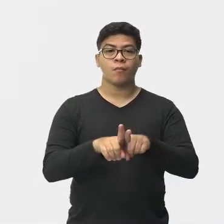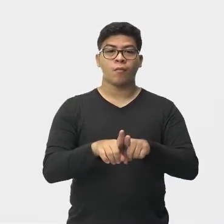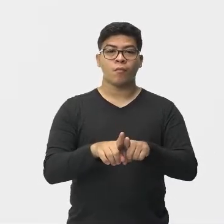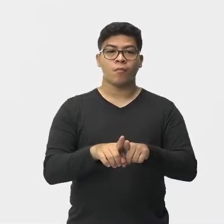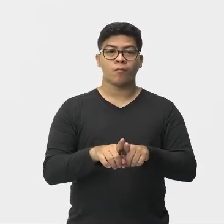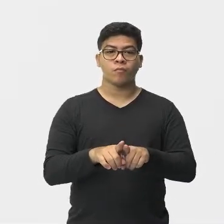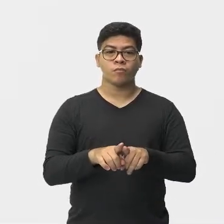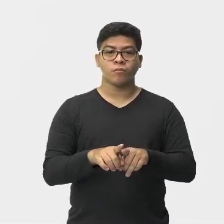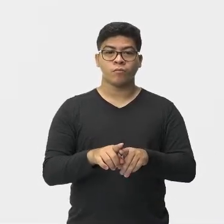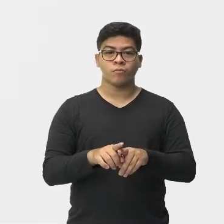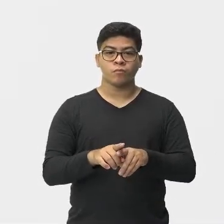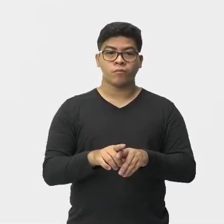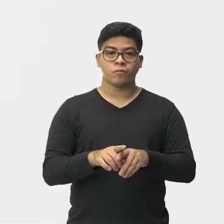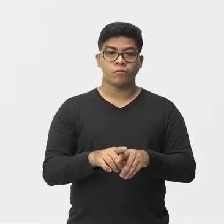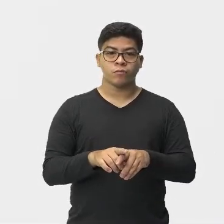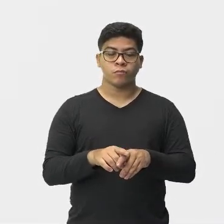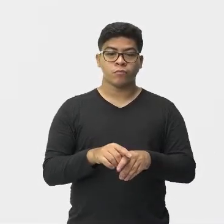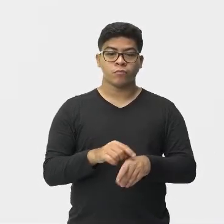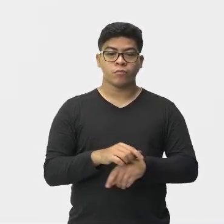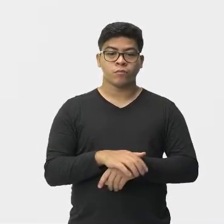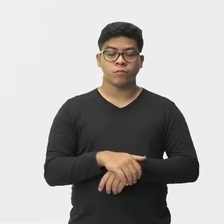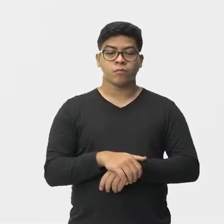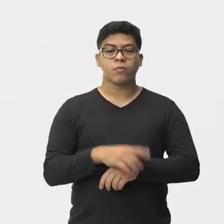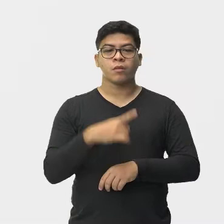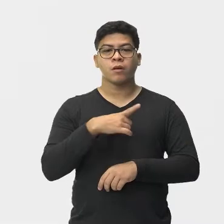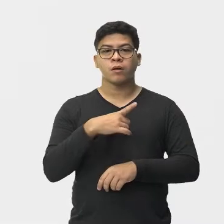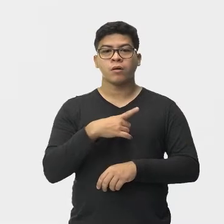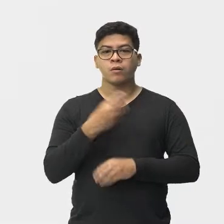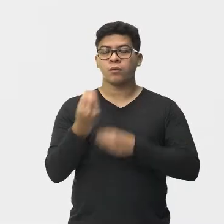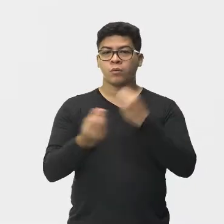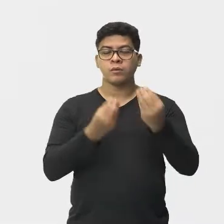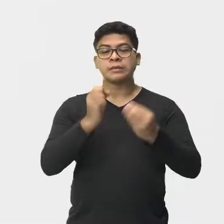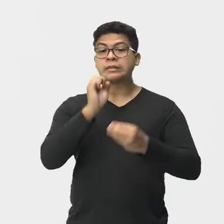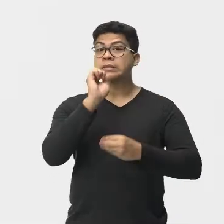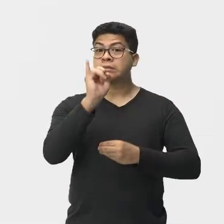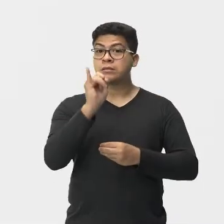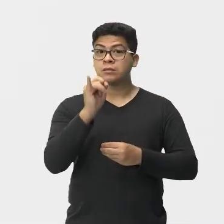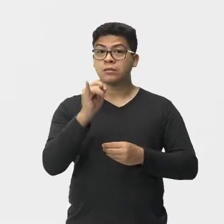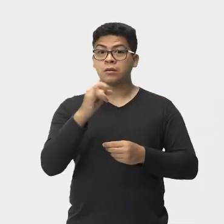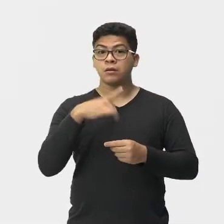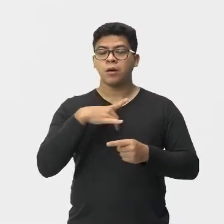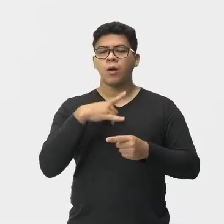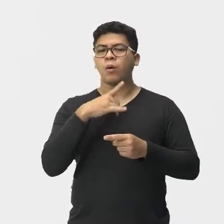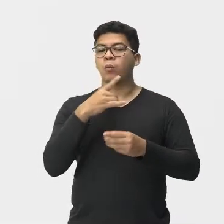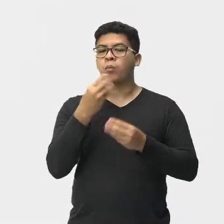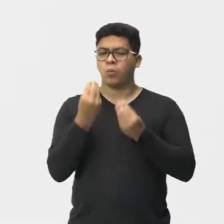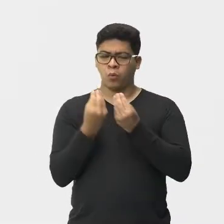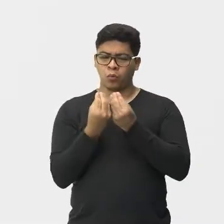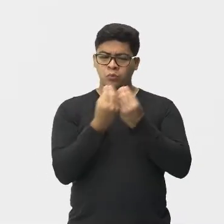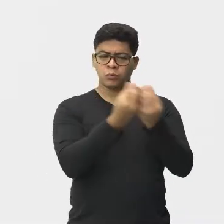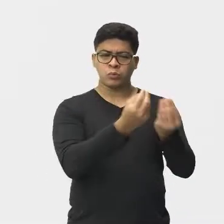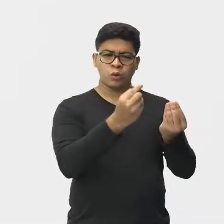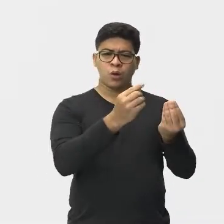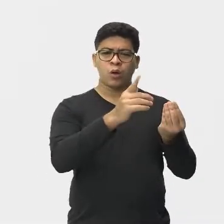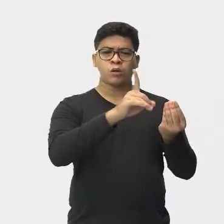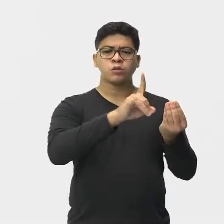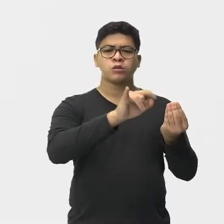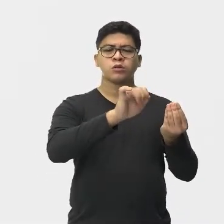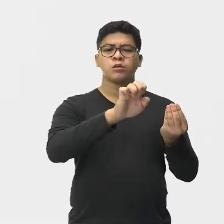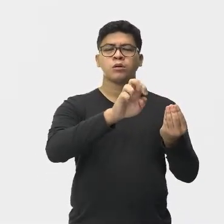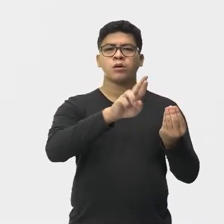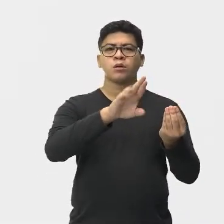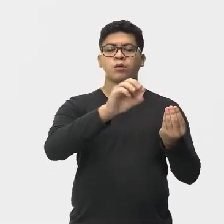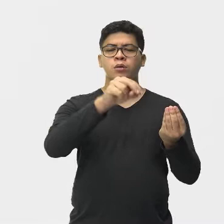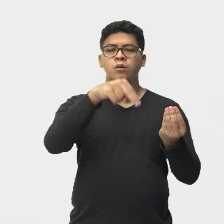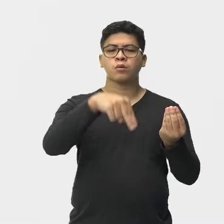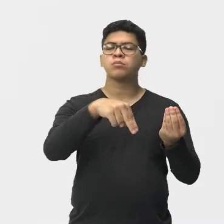verbo dar. Se eu dou... eu dou algo, né? Dou algo para alguém, né? No caso, eu dei